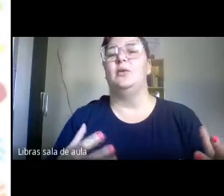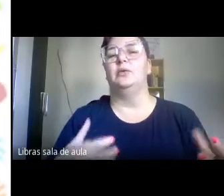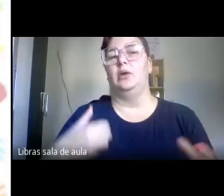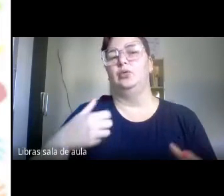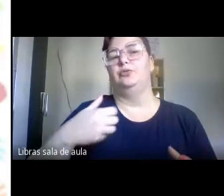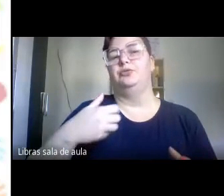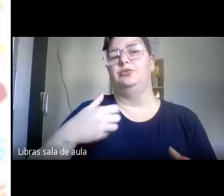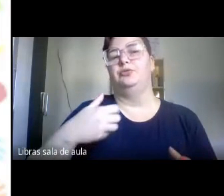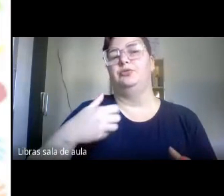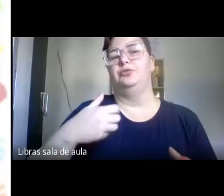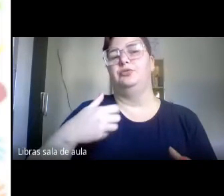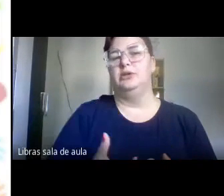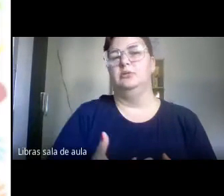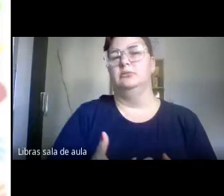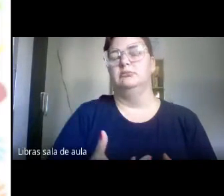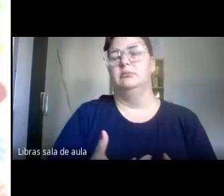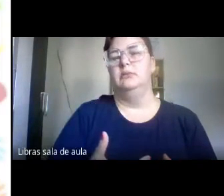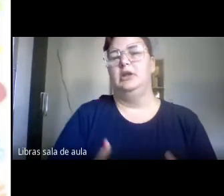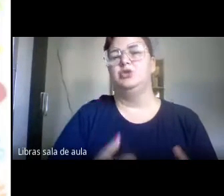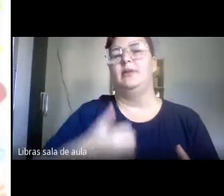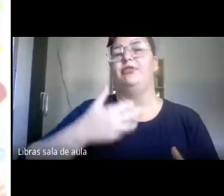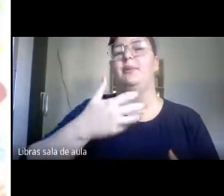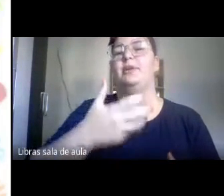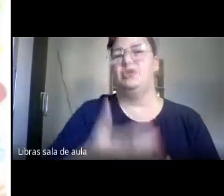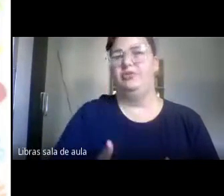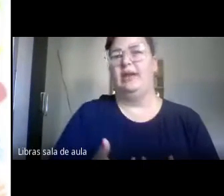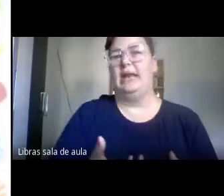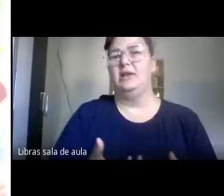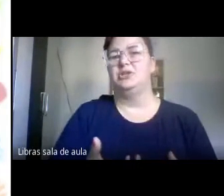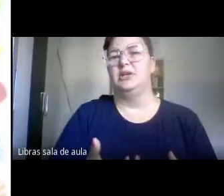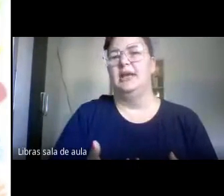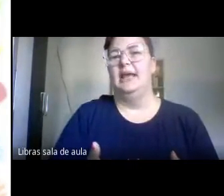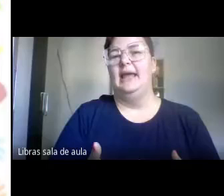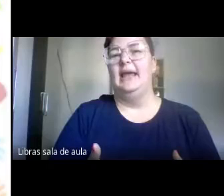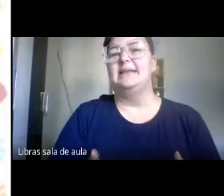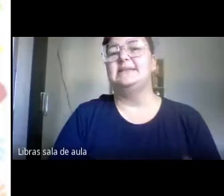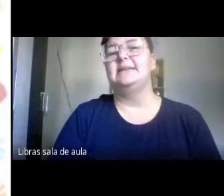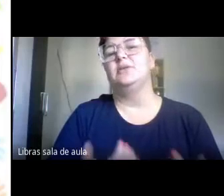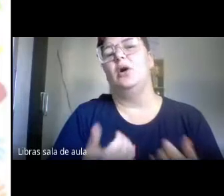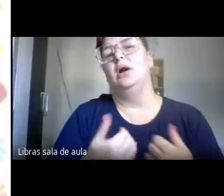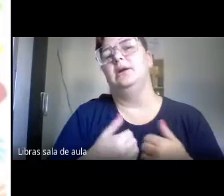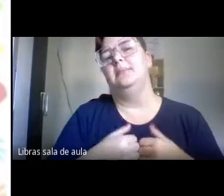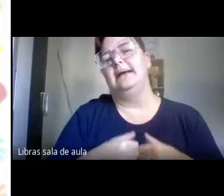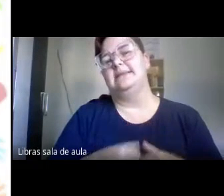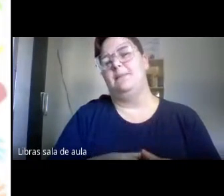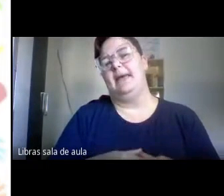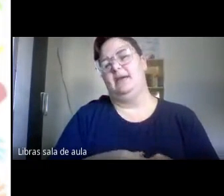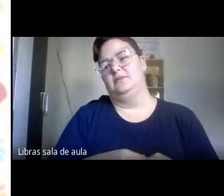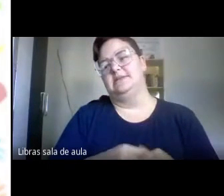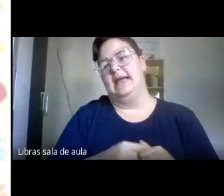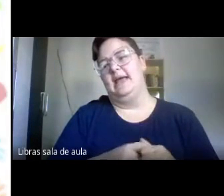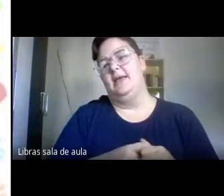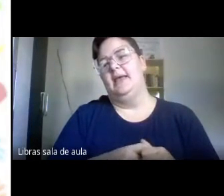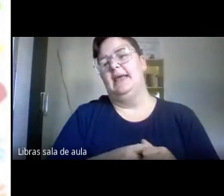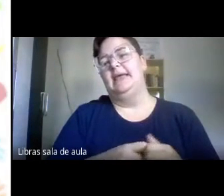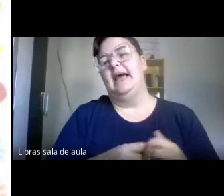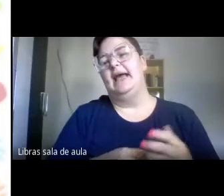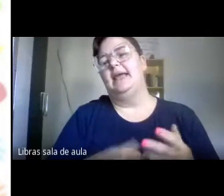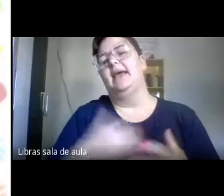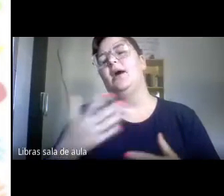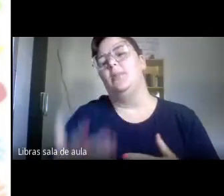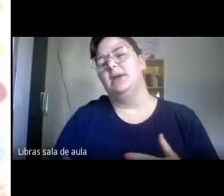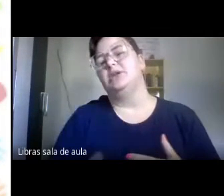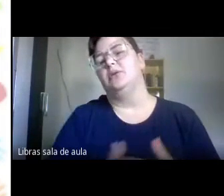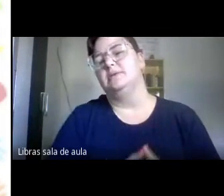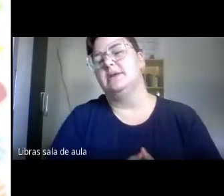aquele conteúdo foi aprendido e de uma forma diferente, eles se tornam mais abertos, né? E